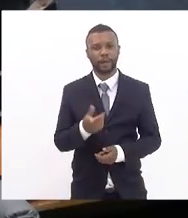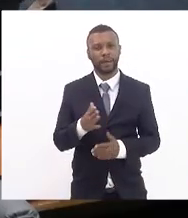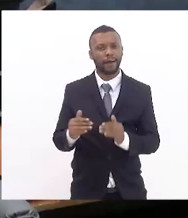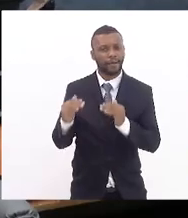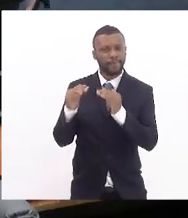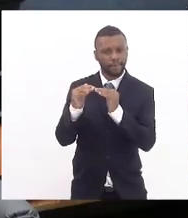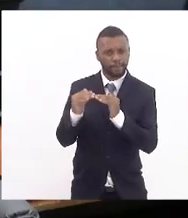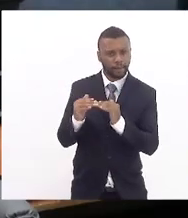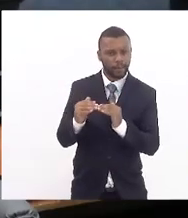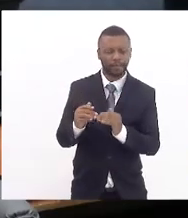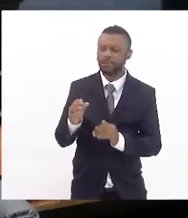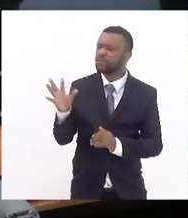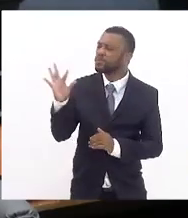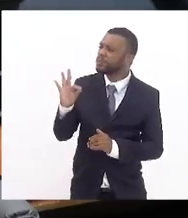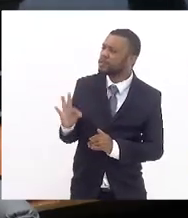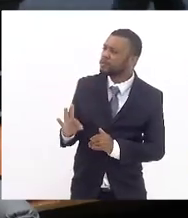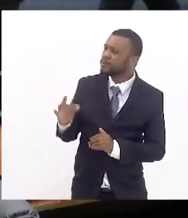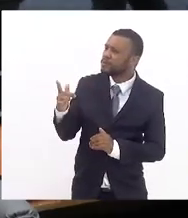Como é?